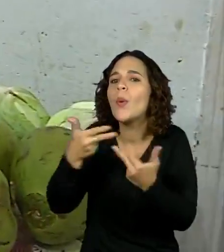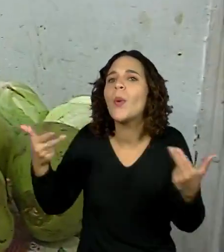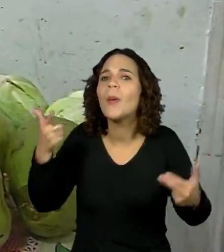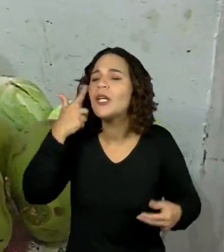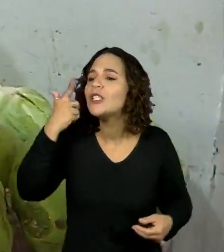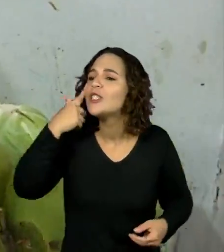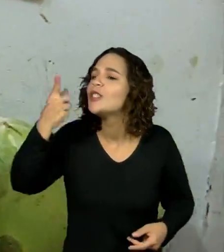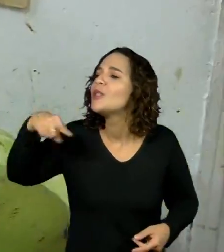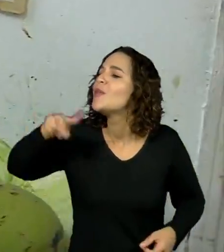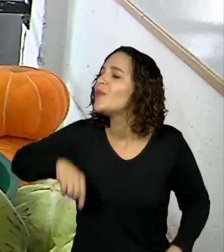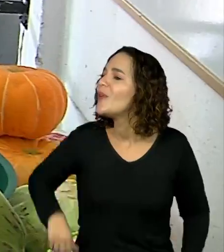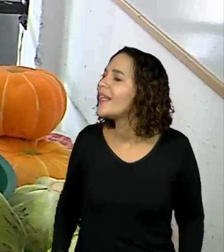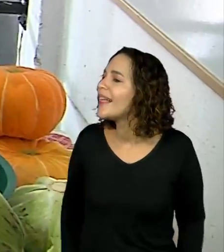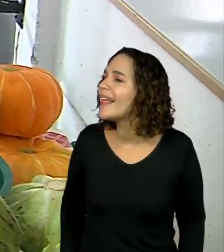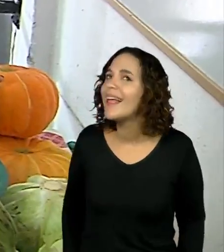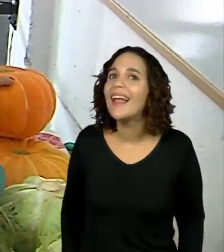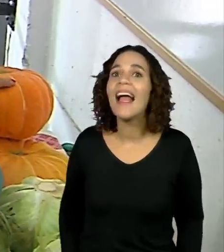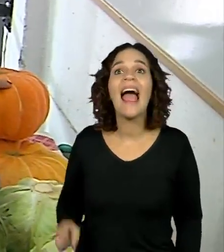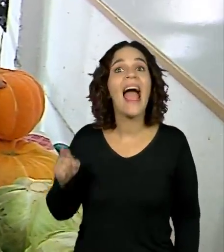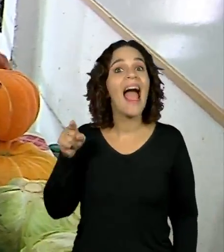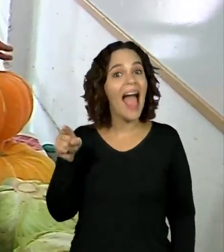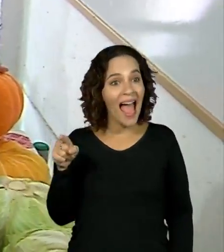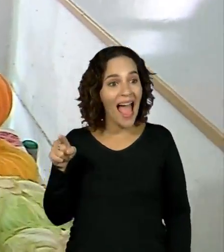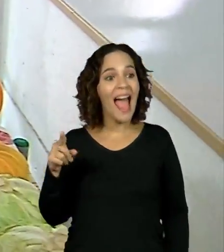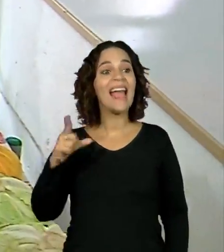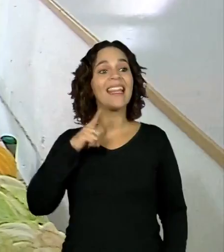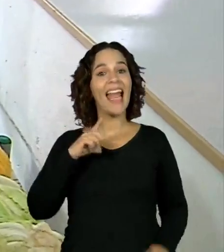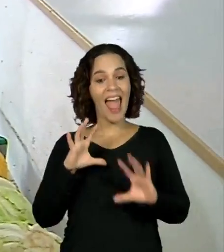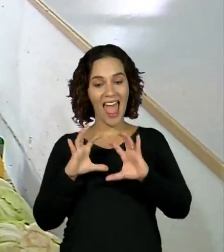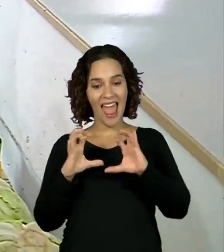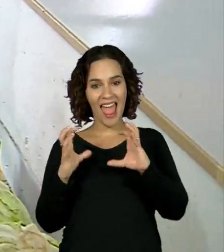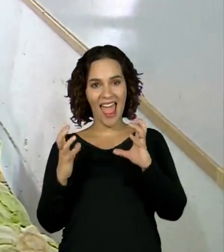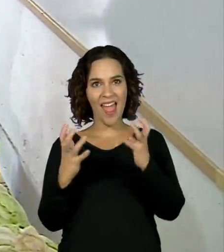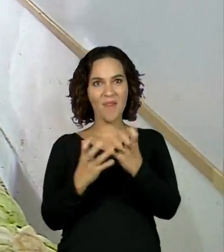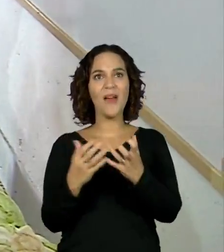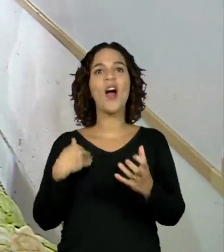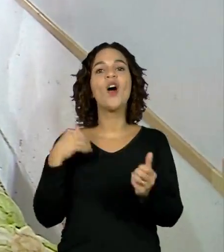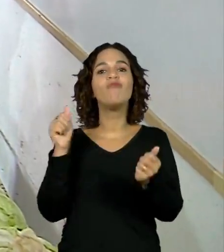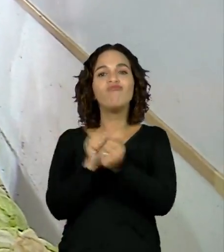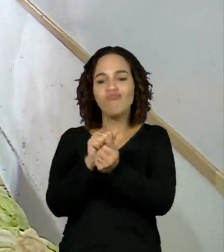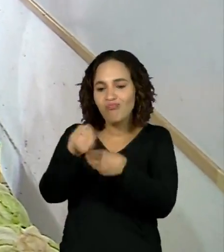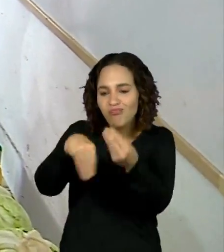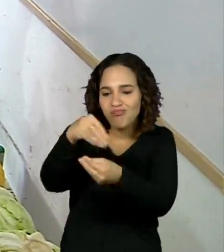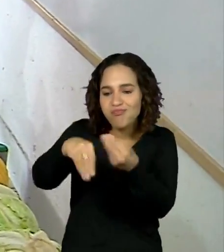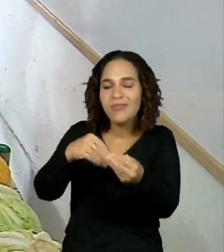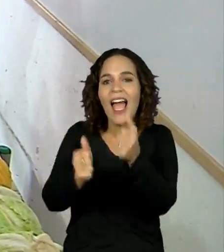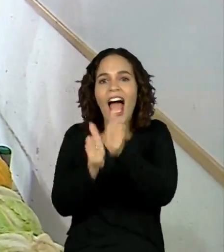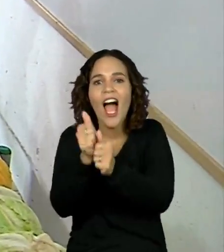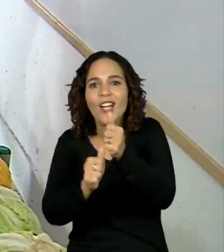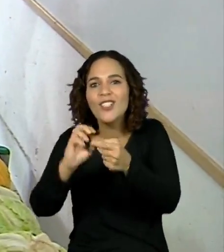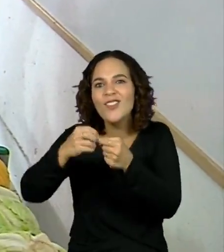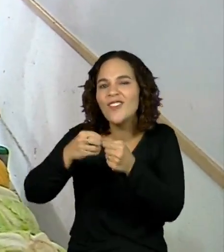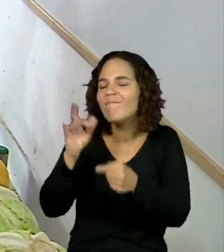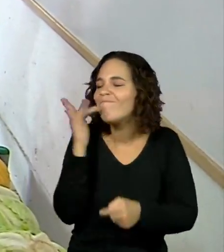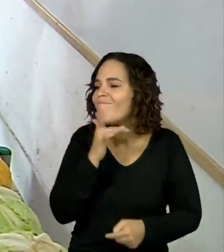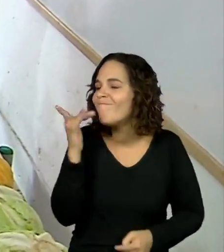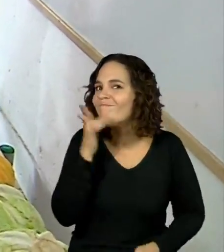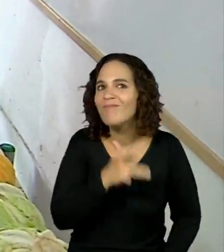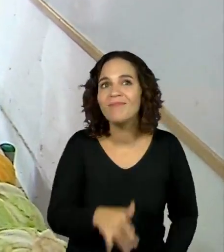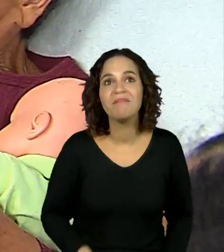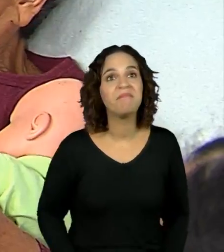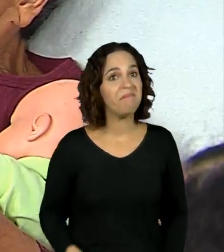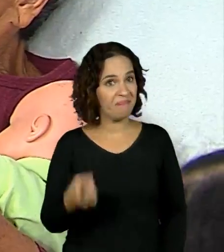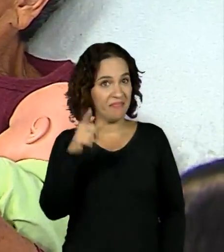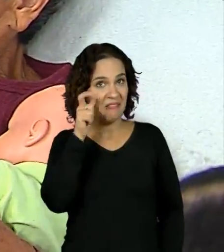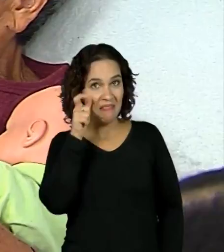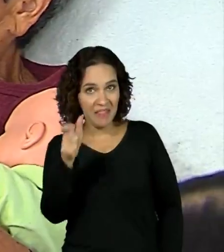cultivados pelas crianças. Abóbora, não é abóbora? Eu como com arroz e feijão. Isso aqui. Se tinha gente interessada